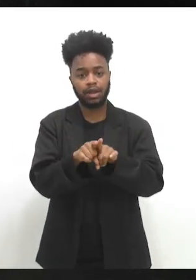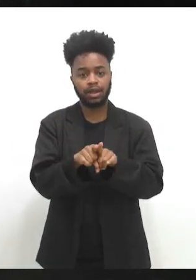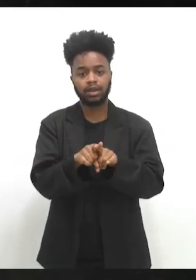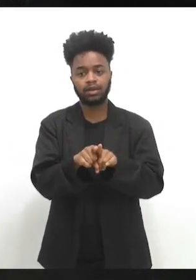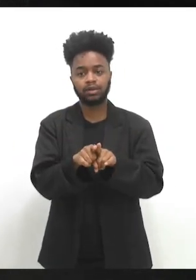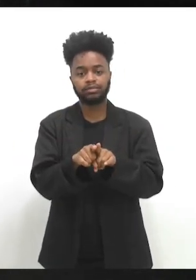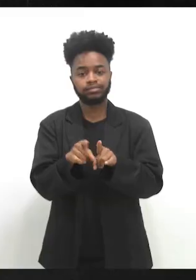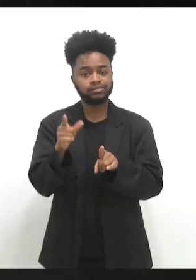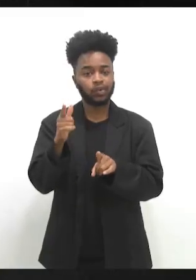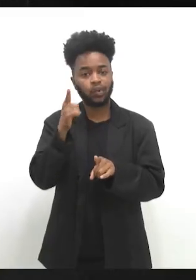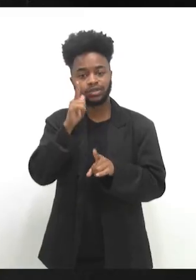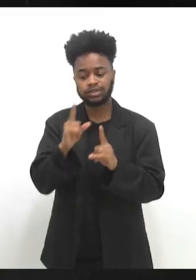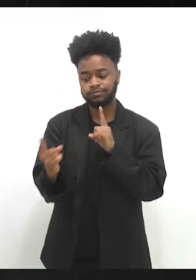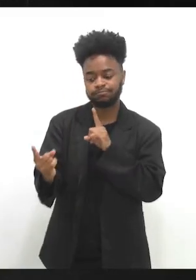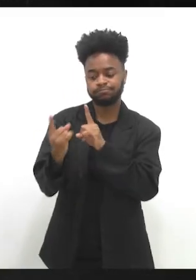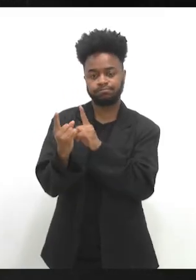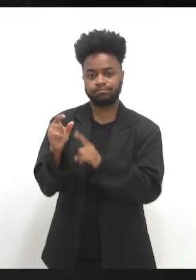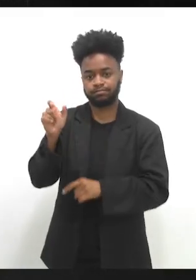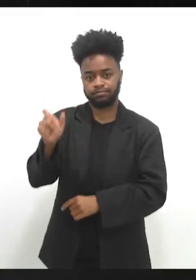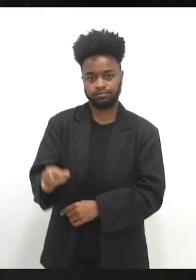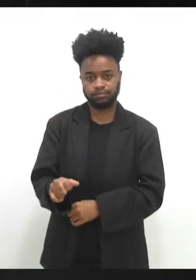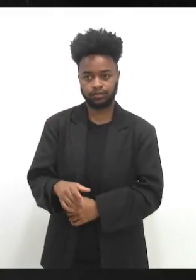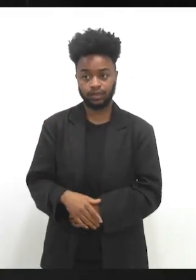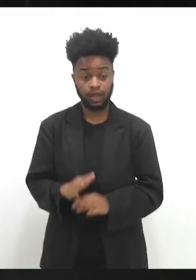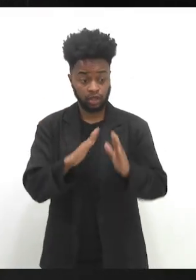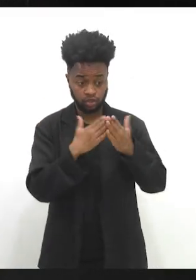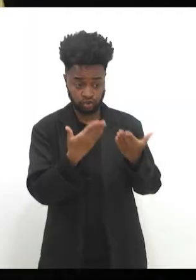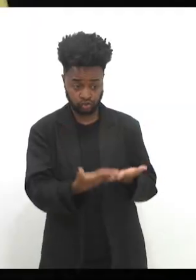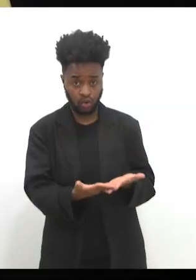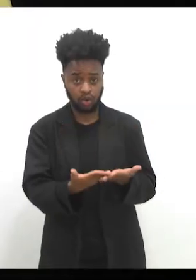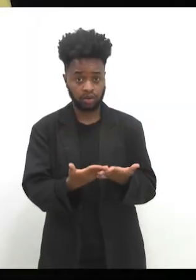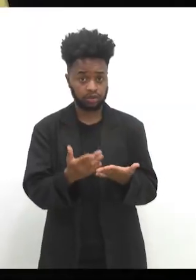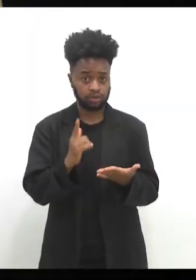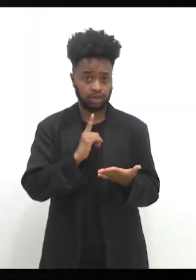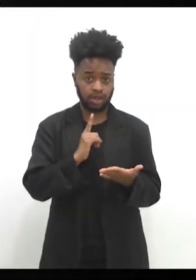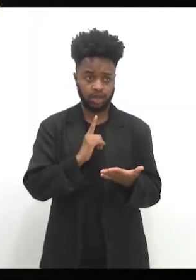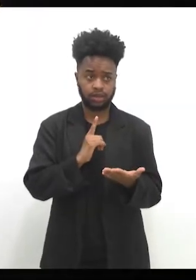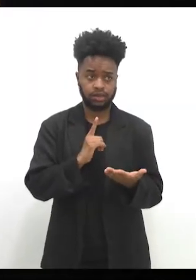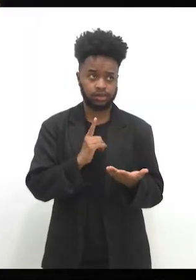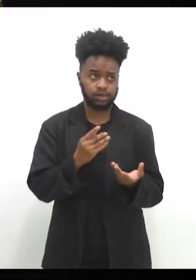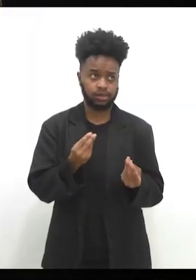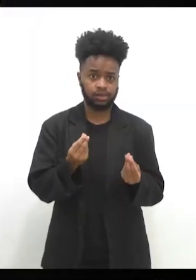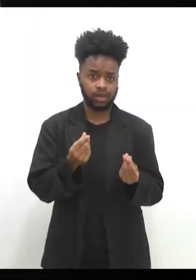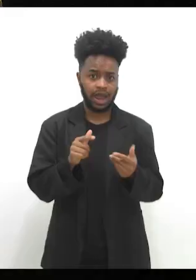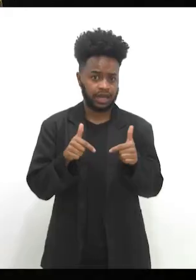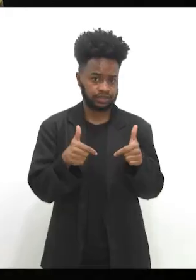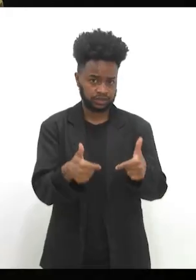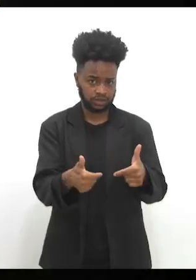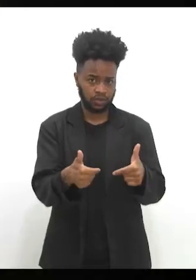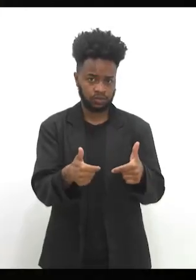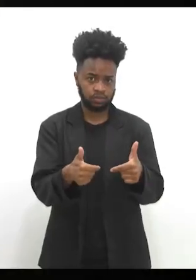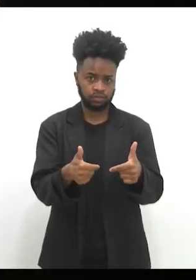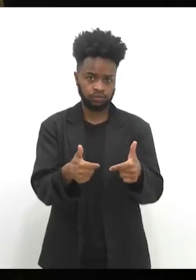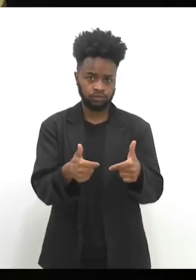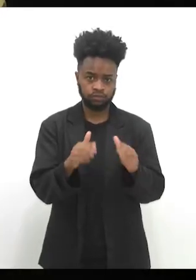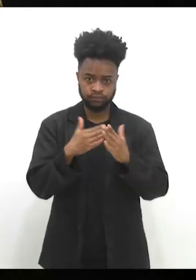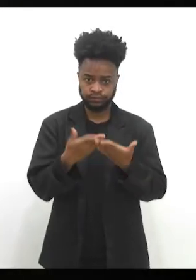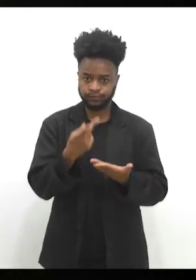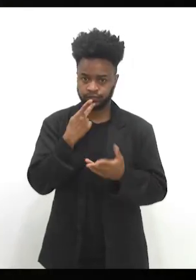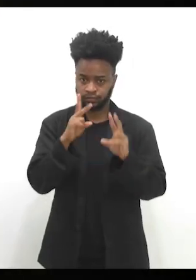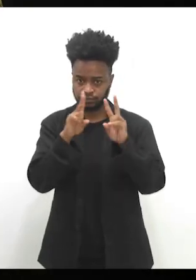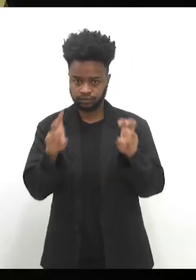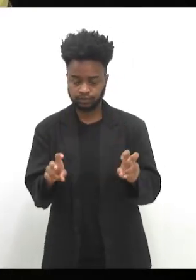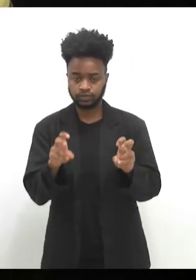e enxergar e ir até desse menor vulnerável. A escola, por exemplo, tem alguma ação nisso? As